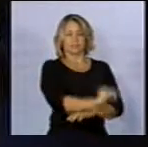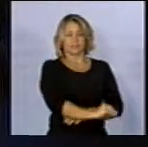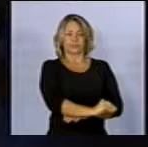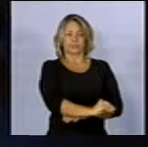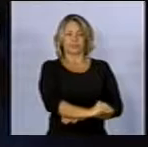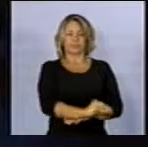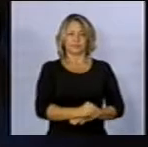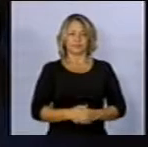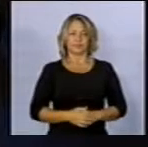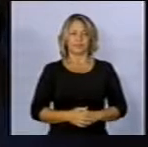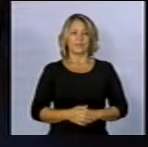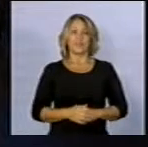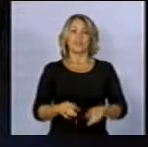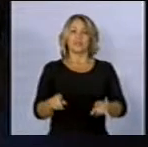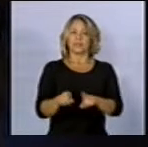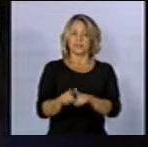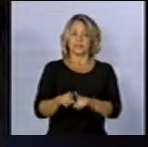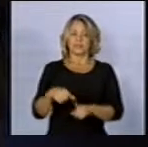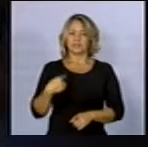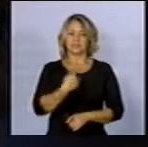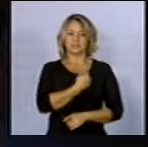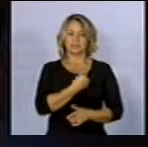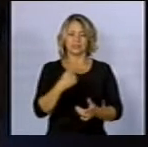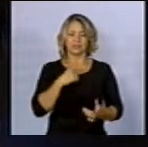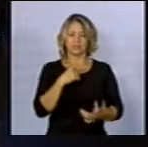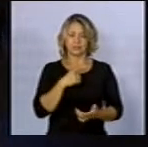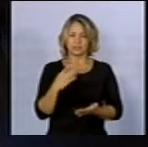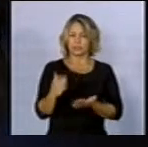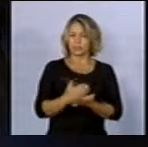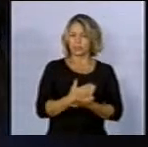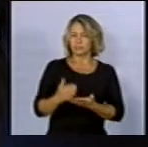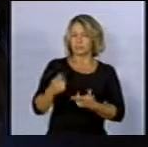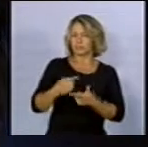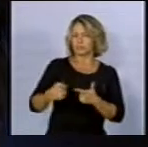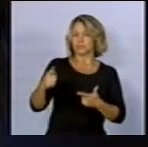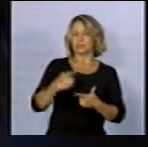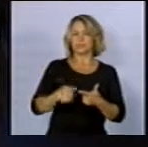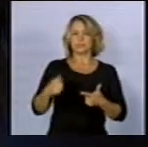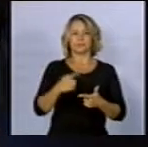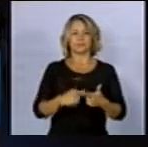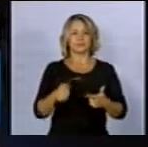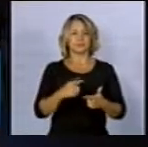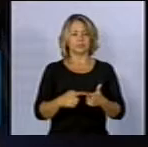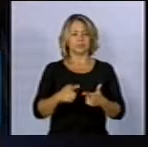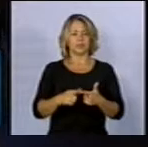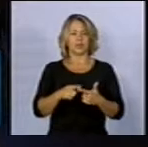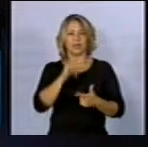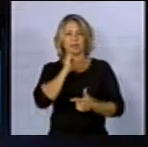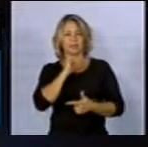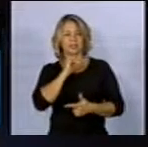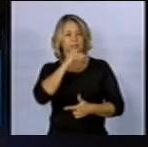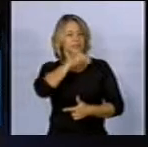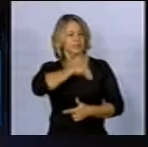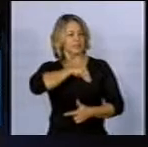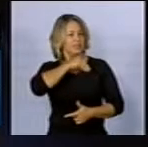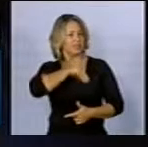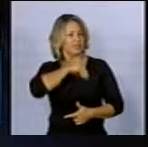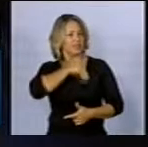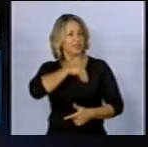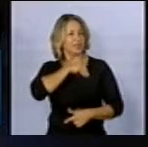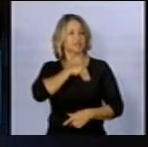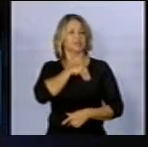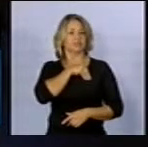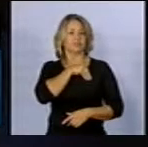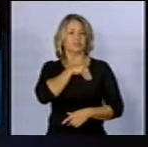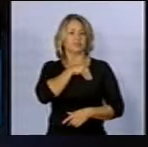n inclusive nós temos situações com nossa faixa salarial com que